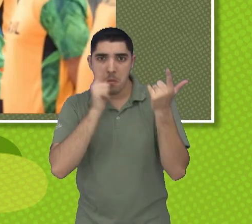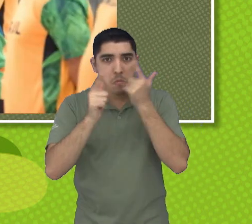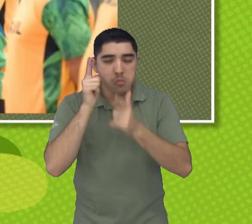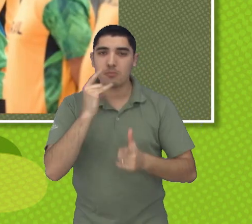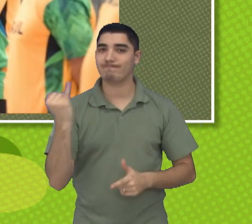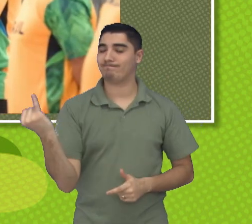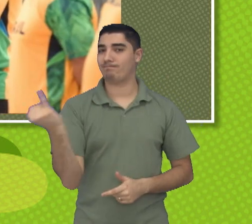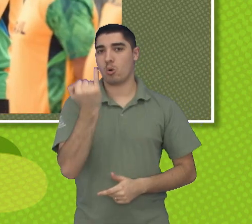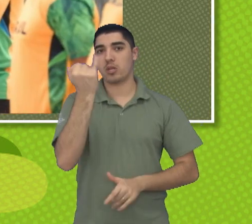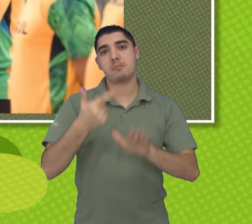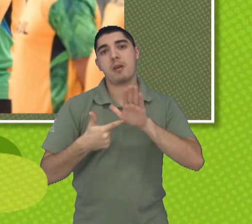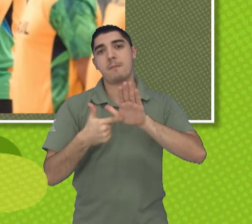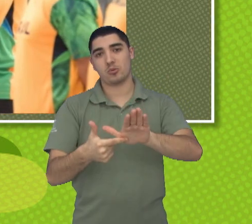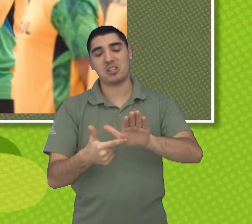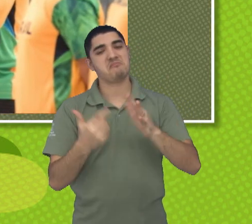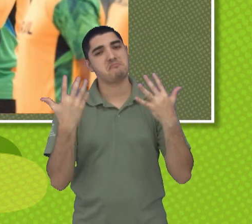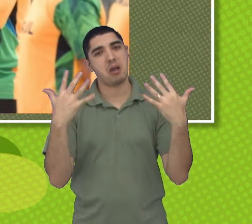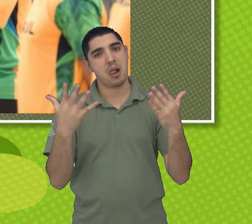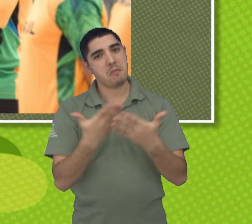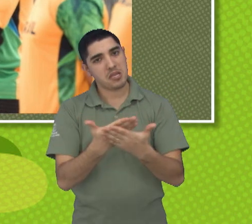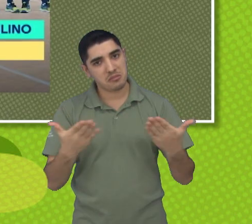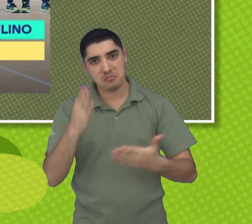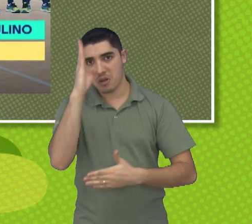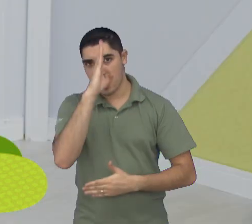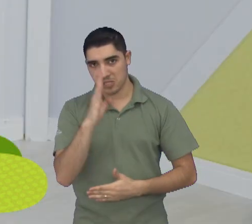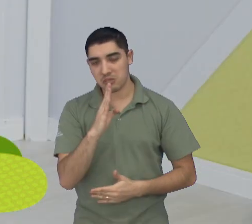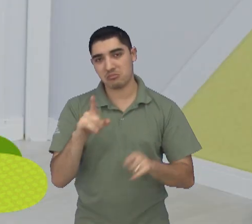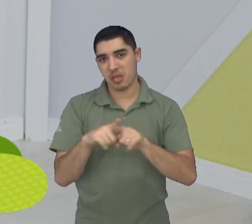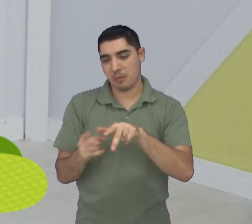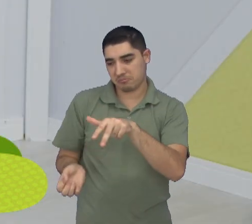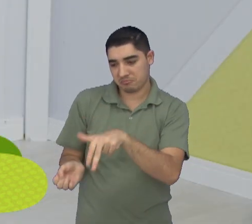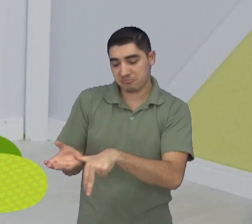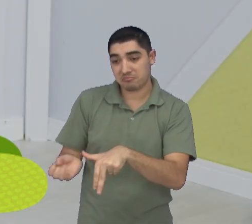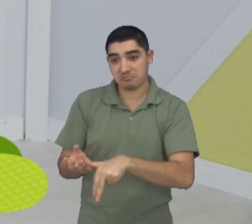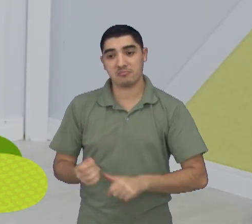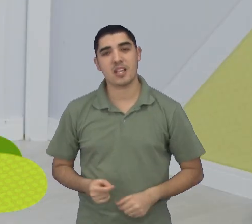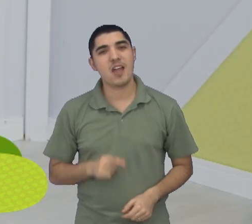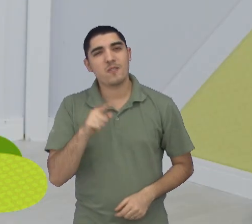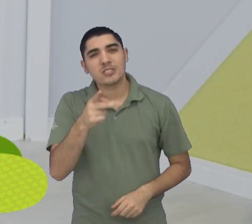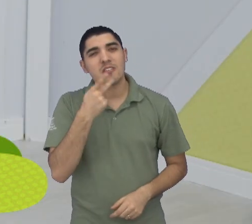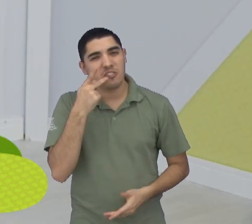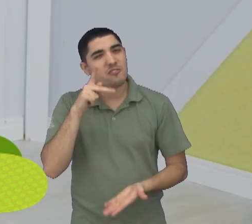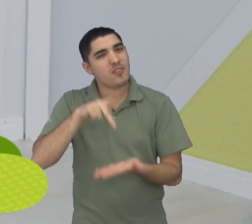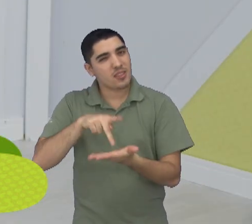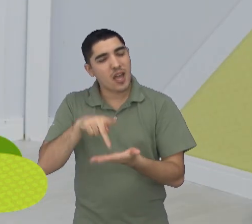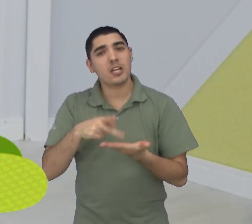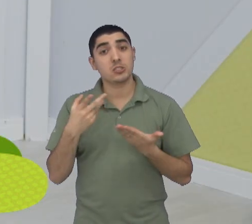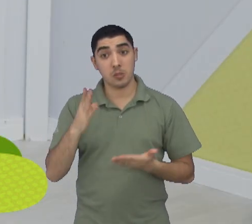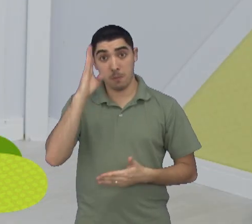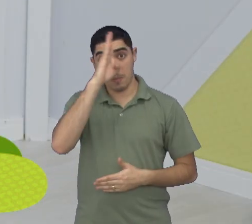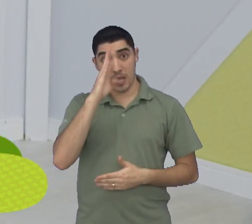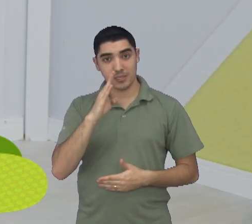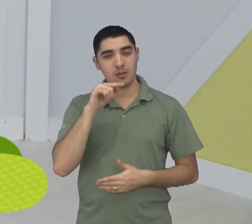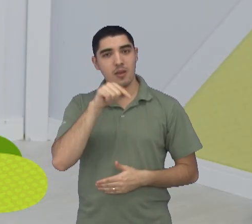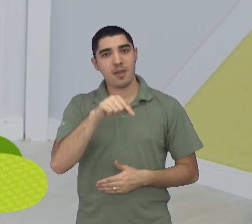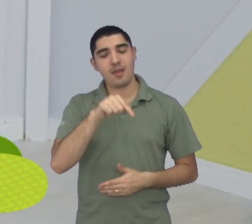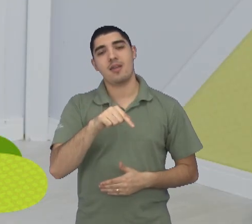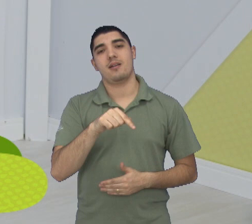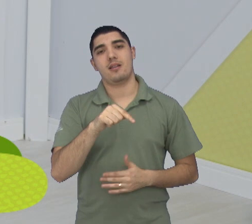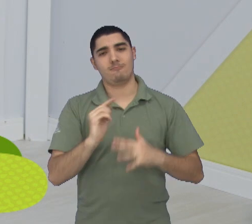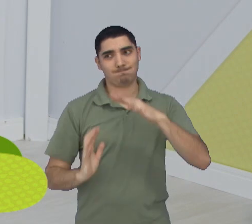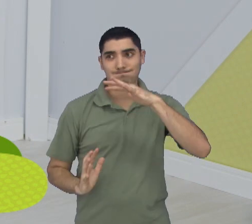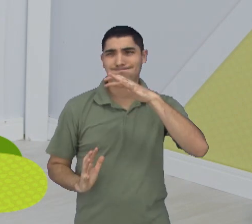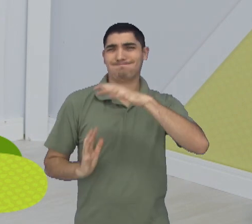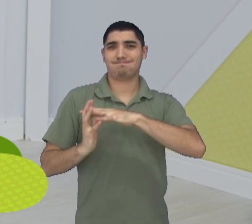importantíssimos, Bruno. Parabéns a todo mundo, parabéns ao Brasil aí. Você falou legal, né, que o Brasil teve o